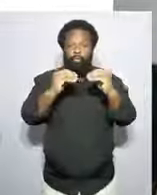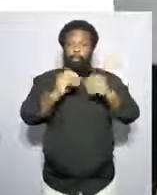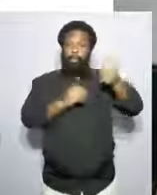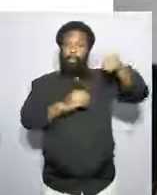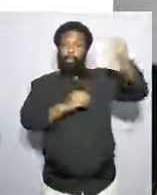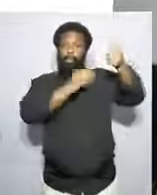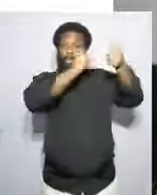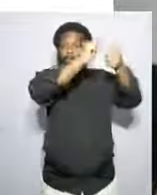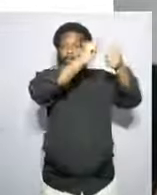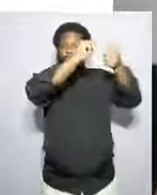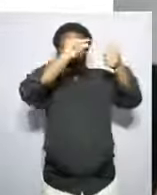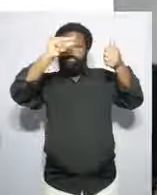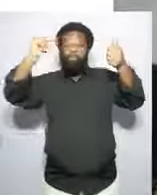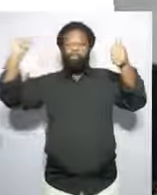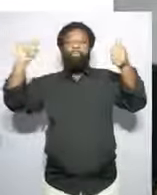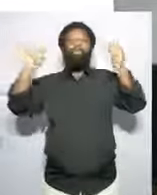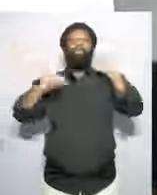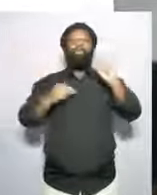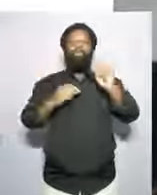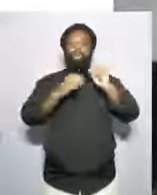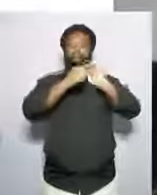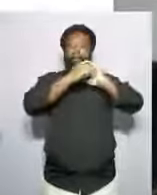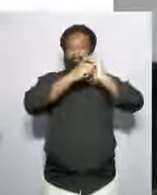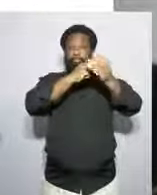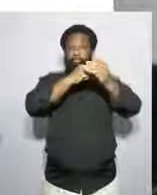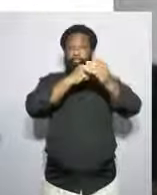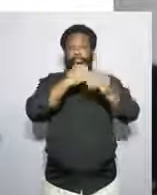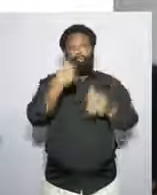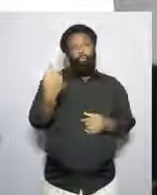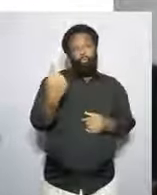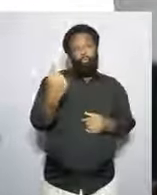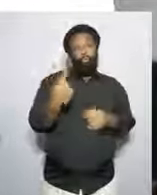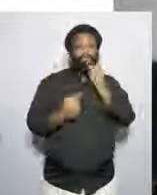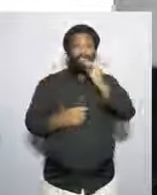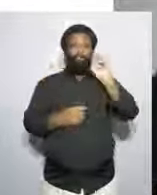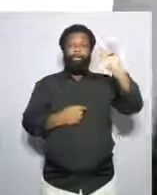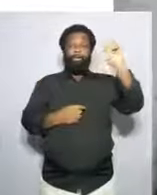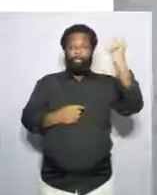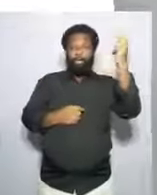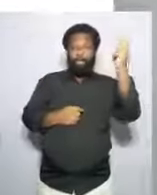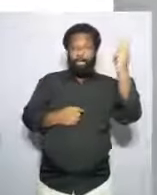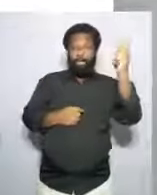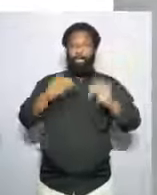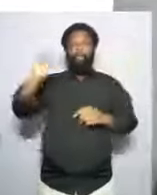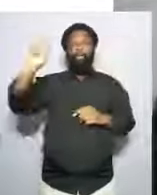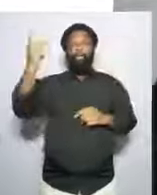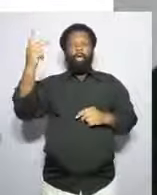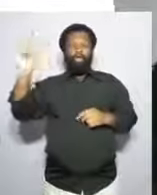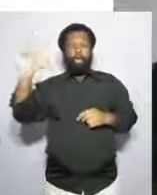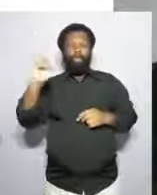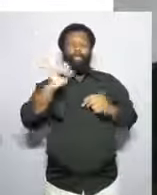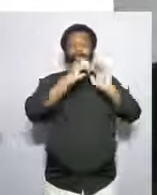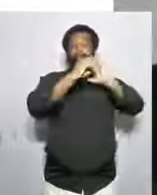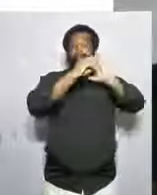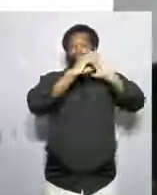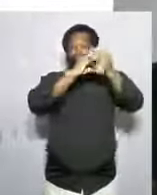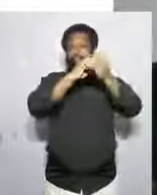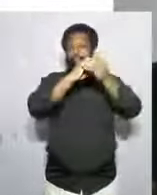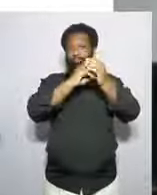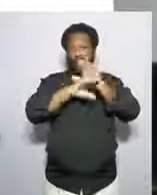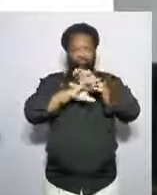estão no primeiro período apresentam uma camada. Então, o hidrogênio e o hélio apresentam uma